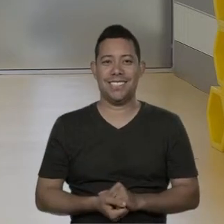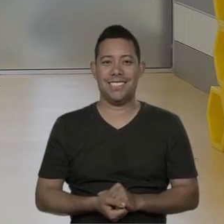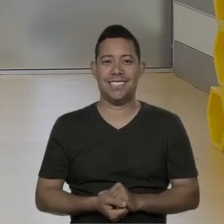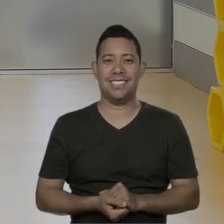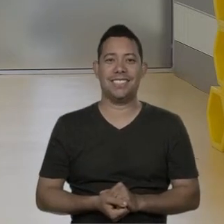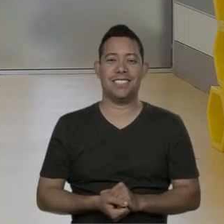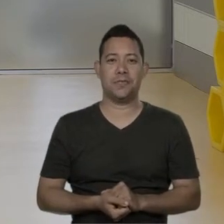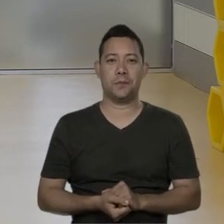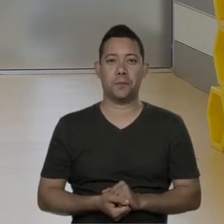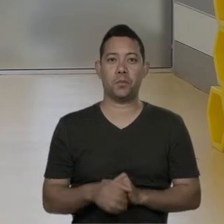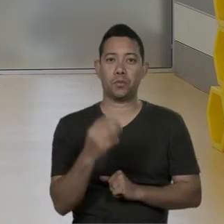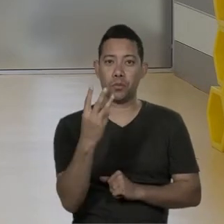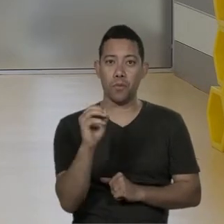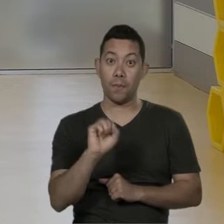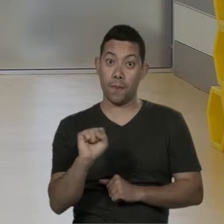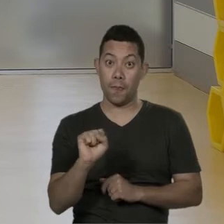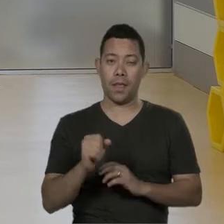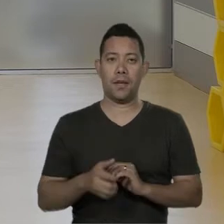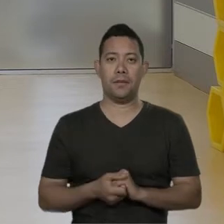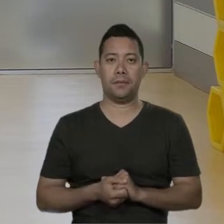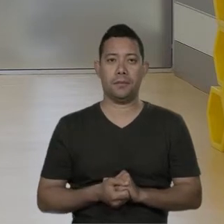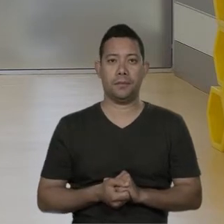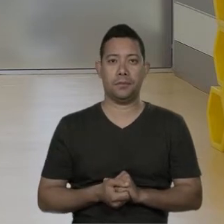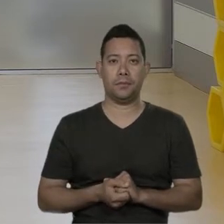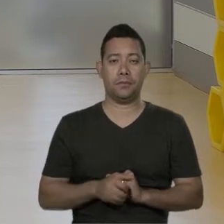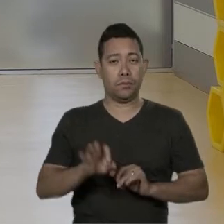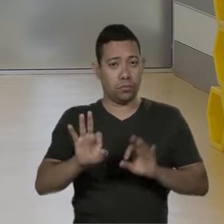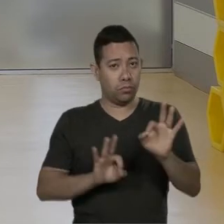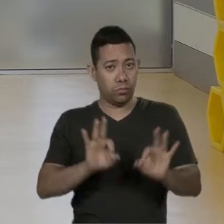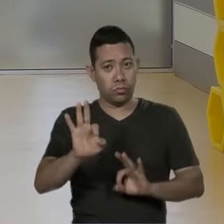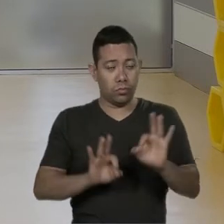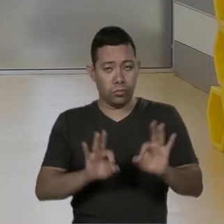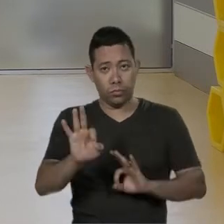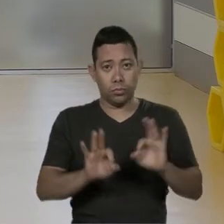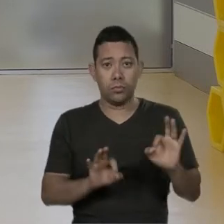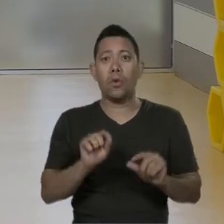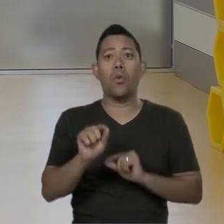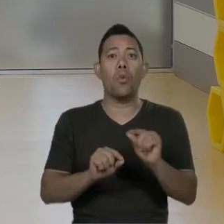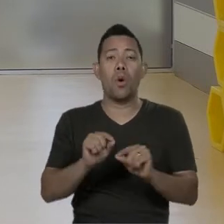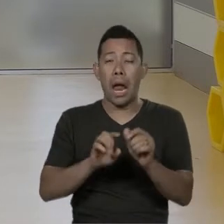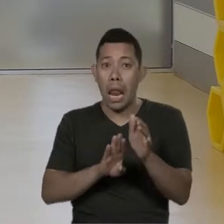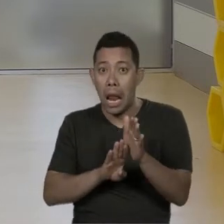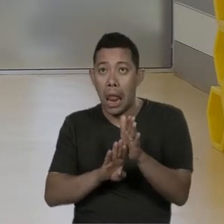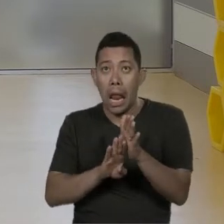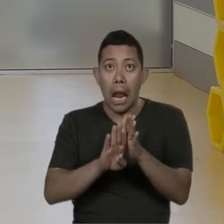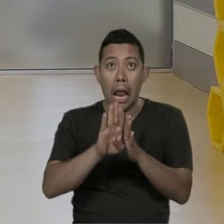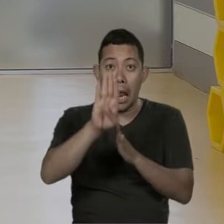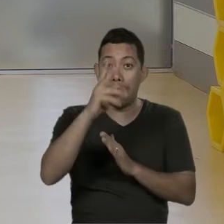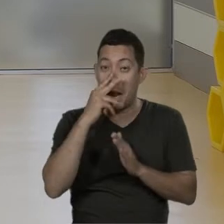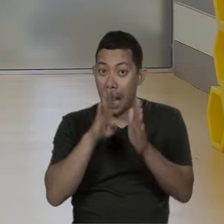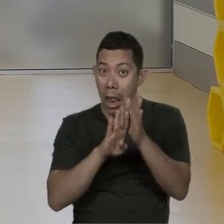30 segundos. E vamos preparar Nossa segunda subida.